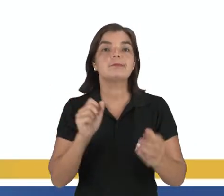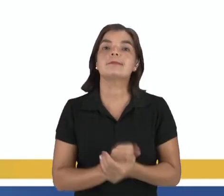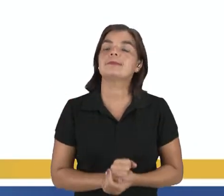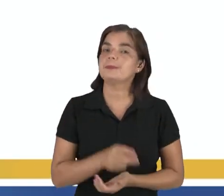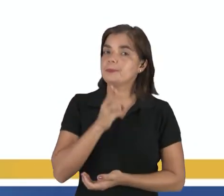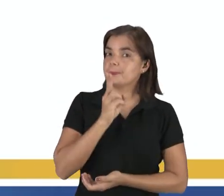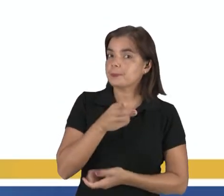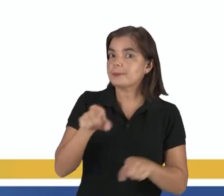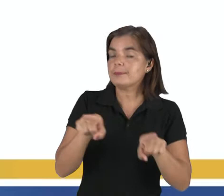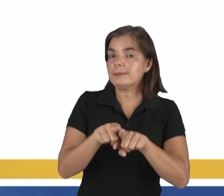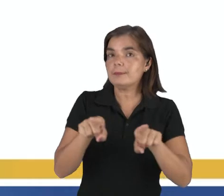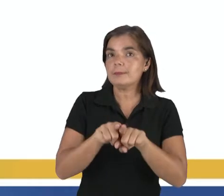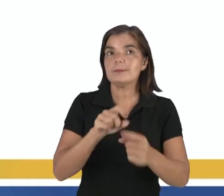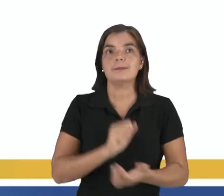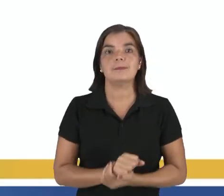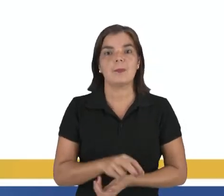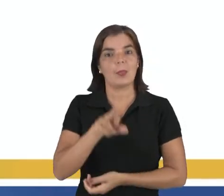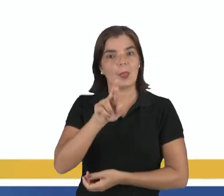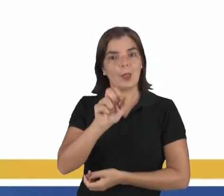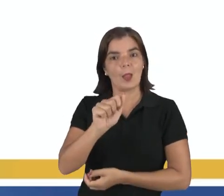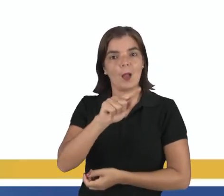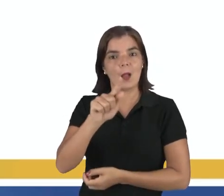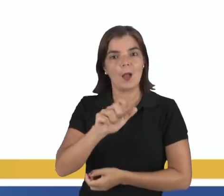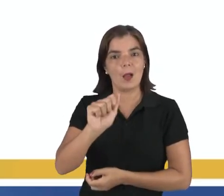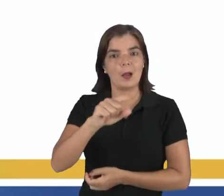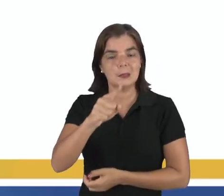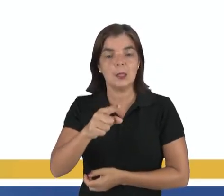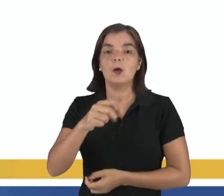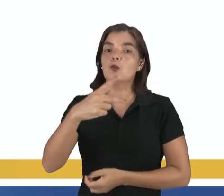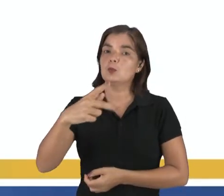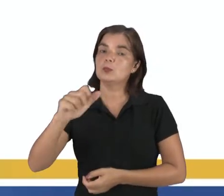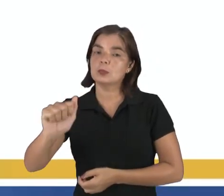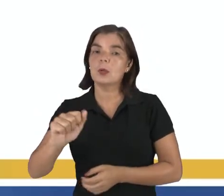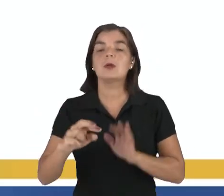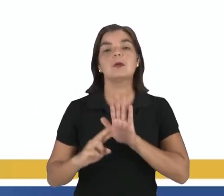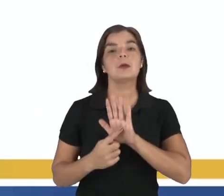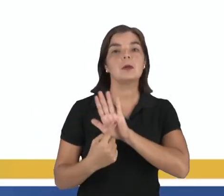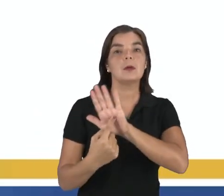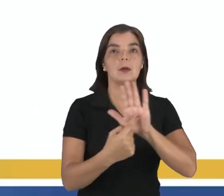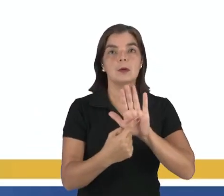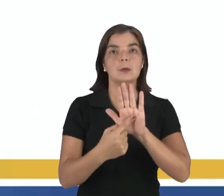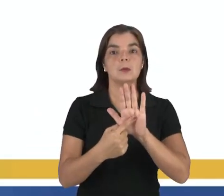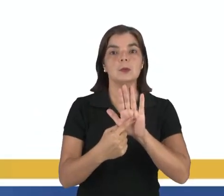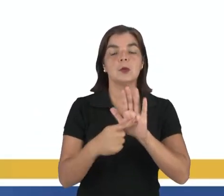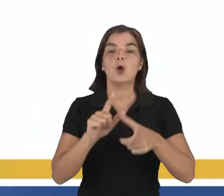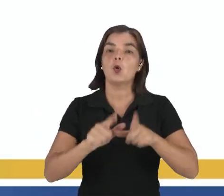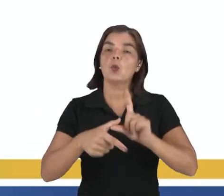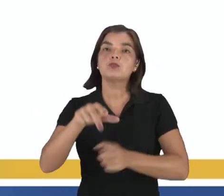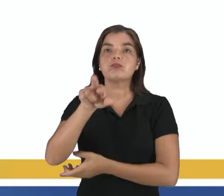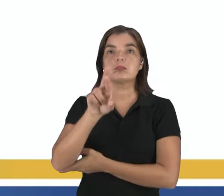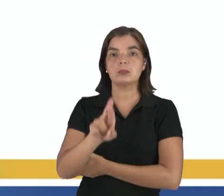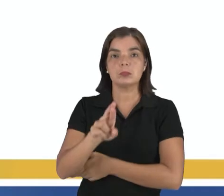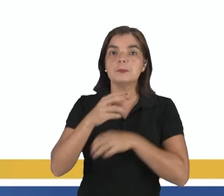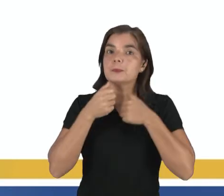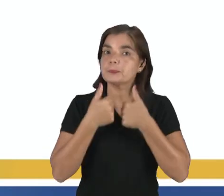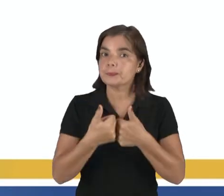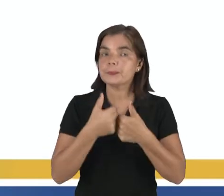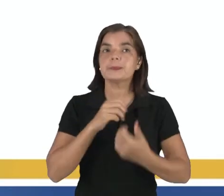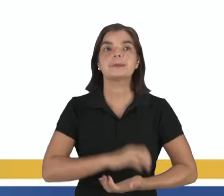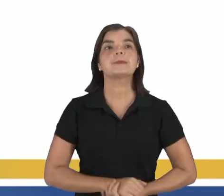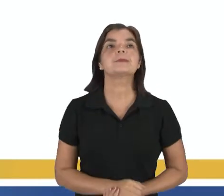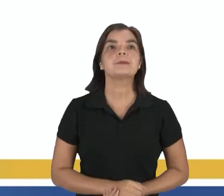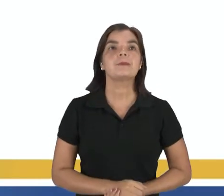da constante é chamada de razão da progressão, e ela é representada pela letra R. Tudo bem até